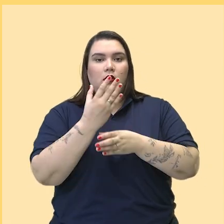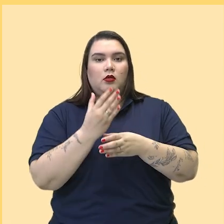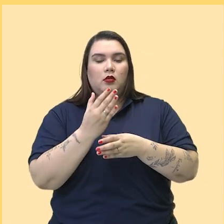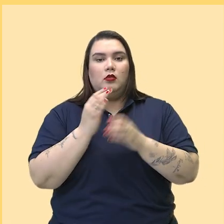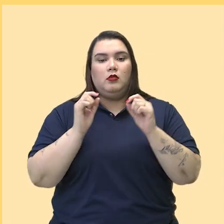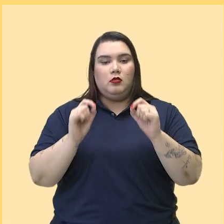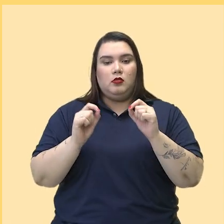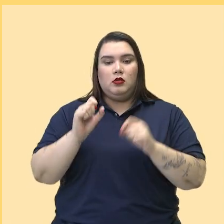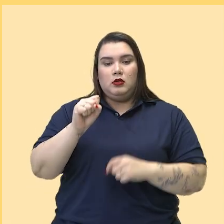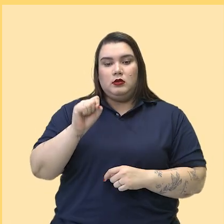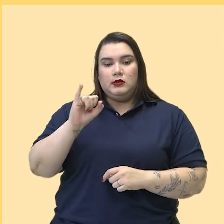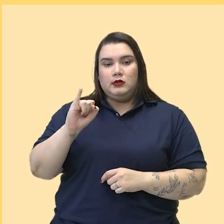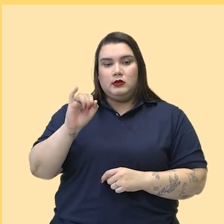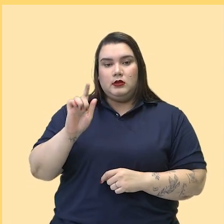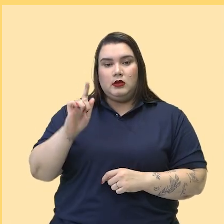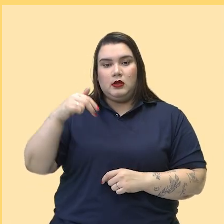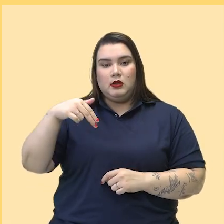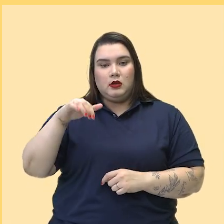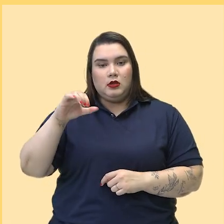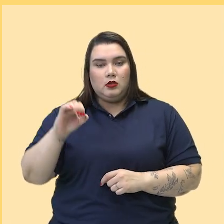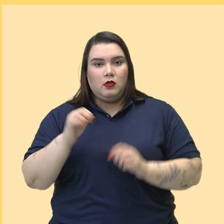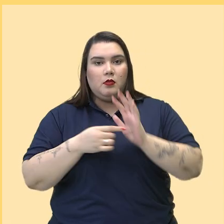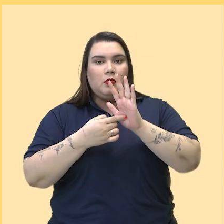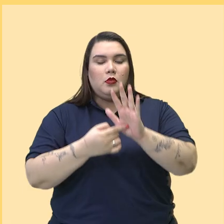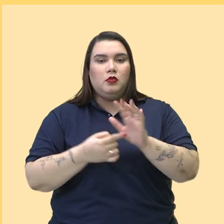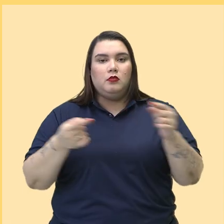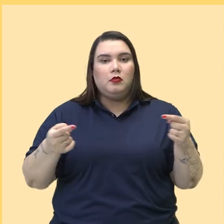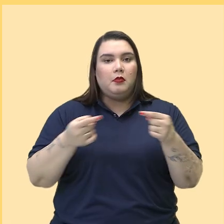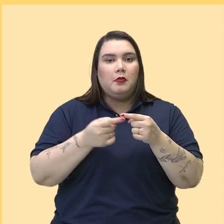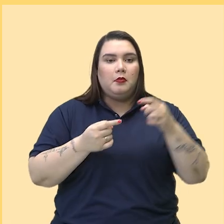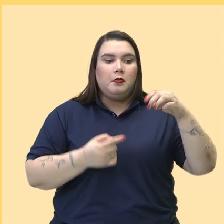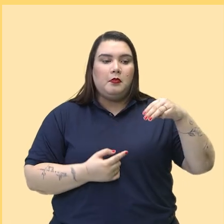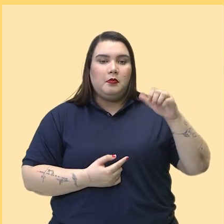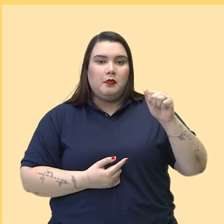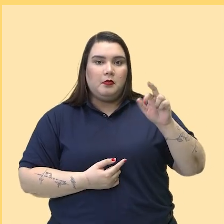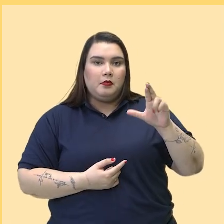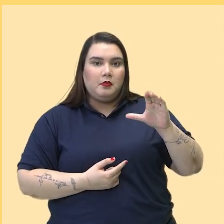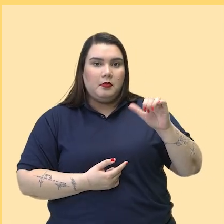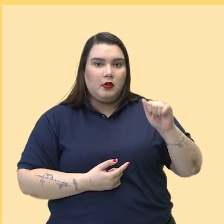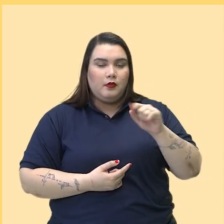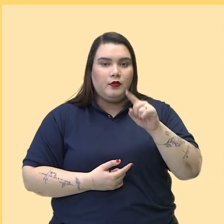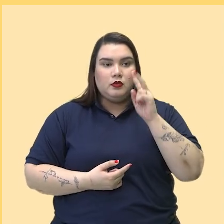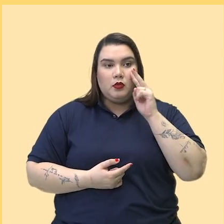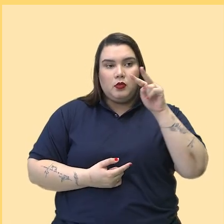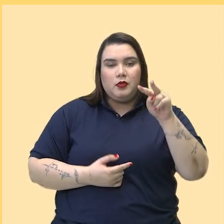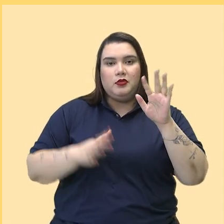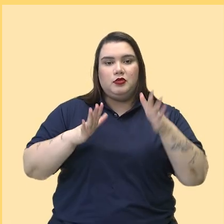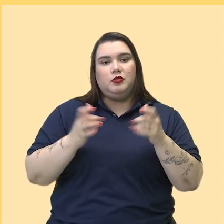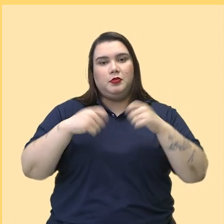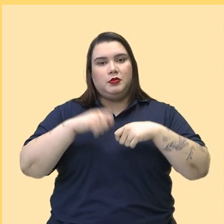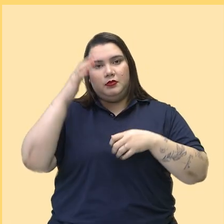de signo, que nos traz uma marca, algo que você olha e você já